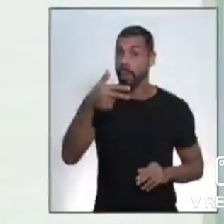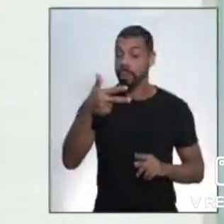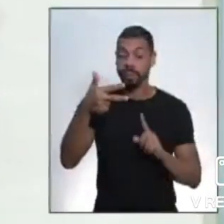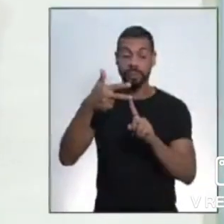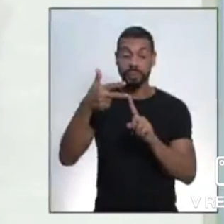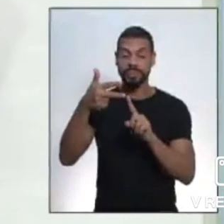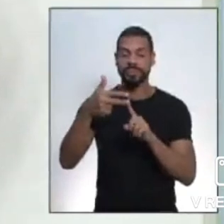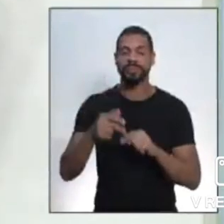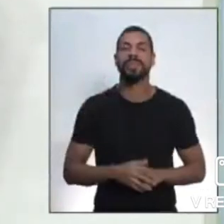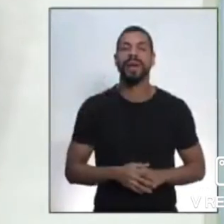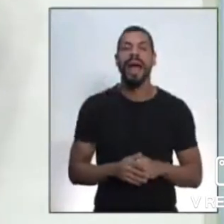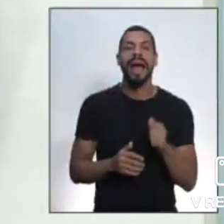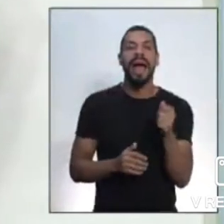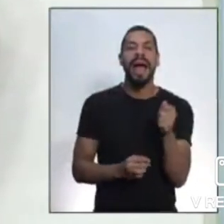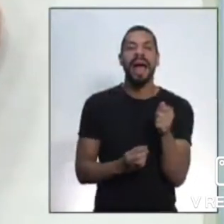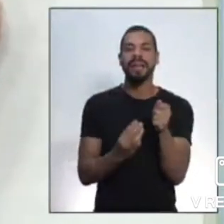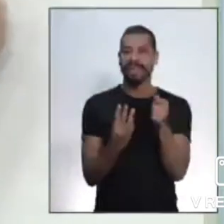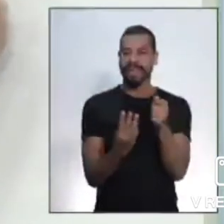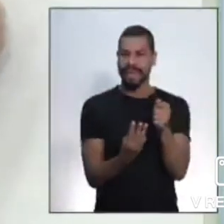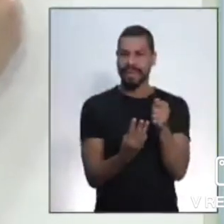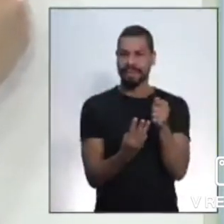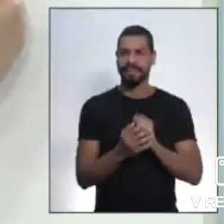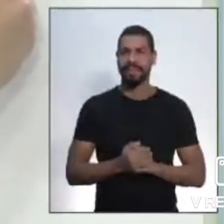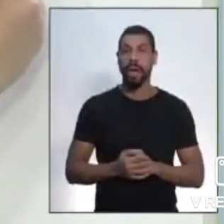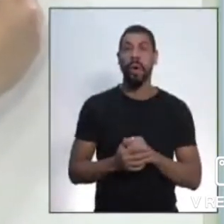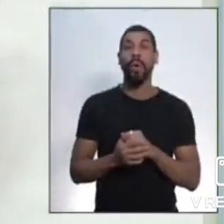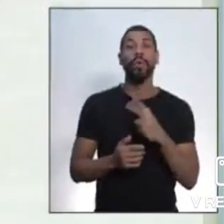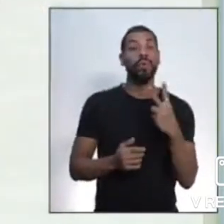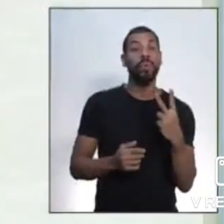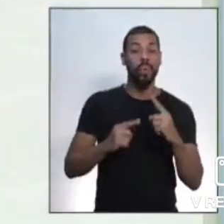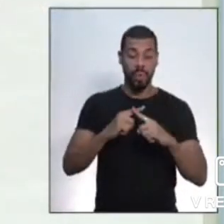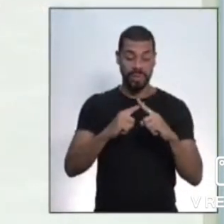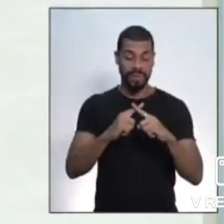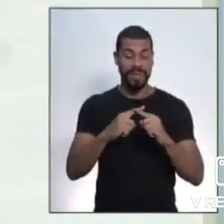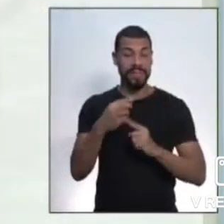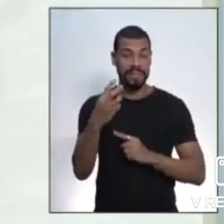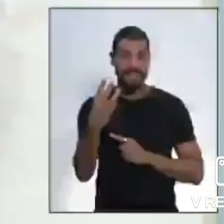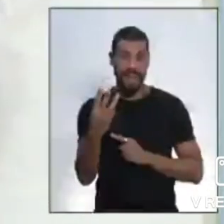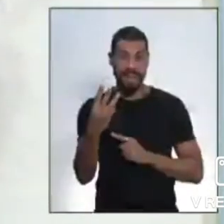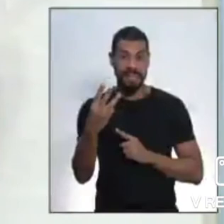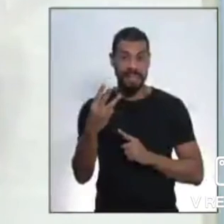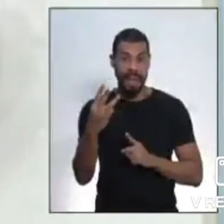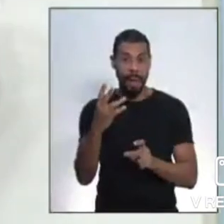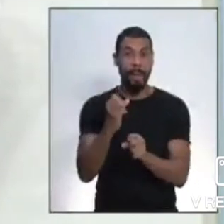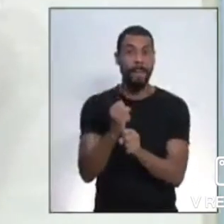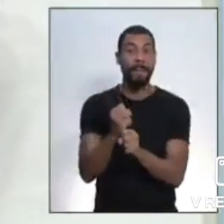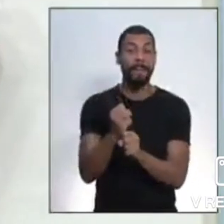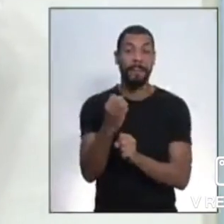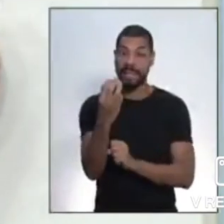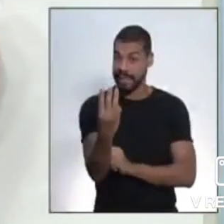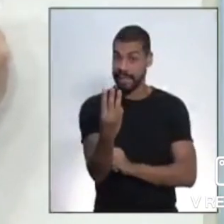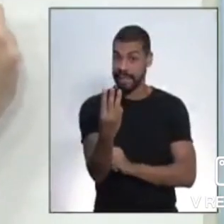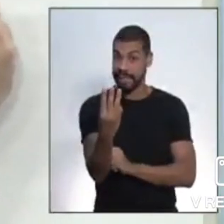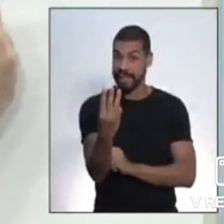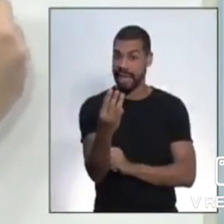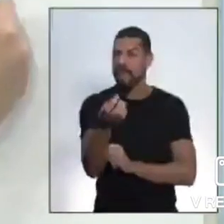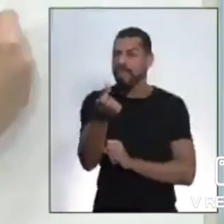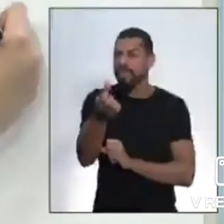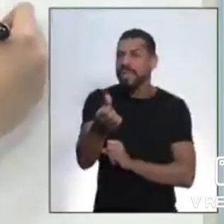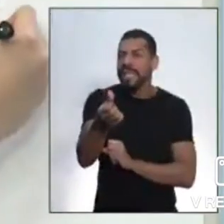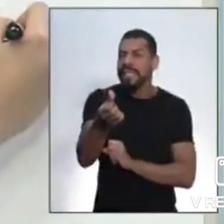o A3. 2 vezes 3, mais 1. 2 vezes 3 dá